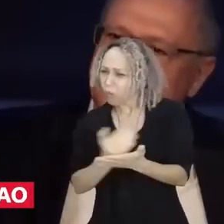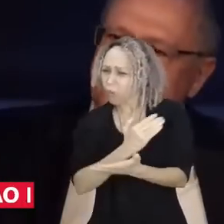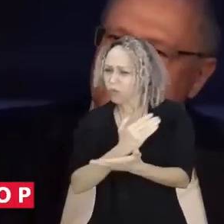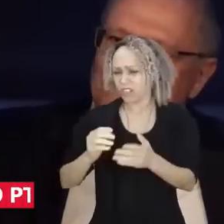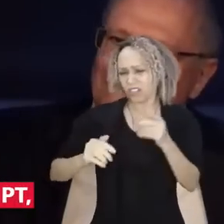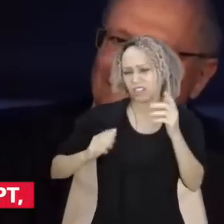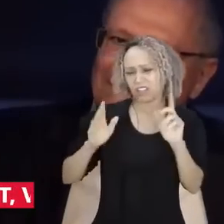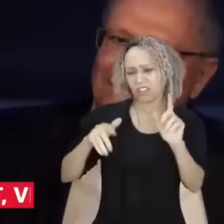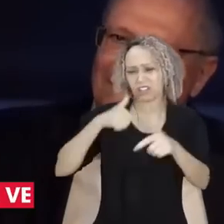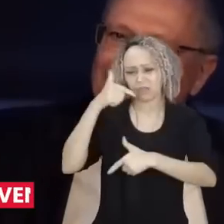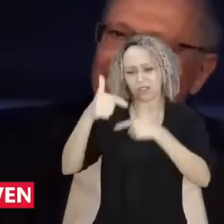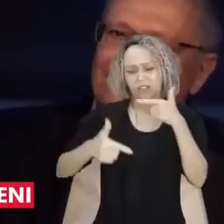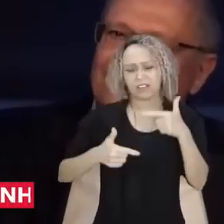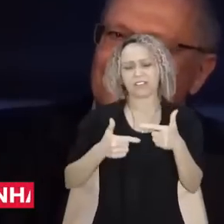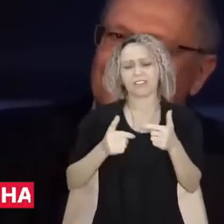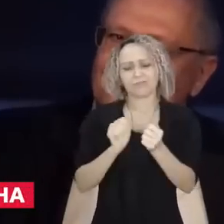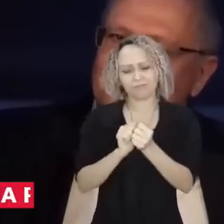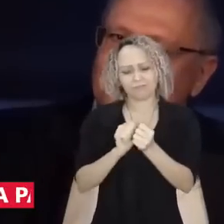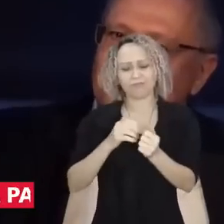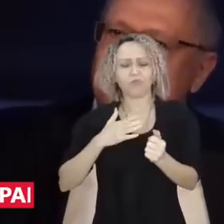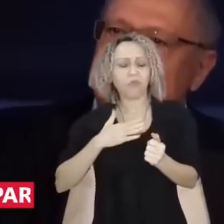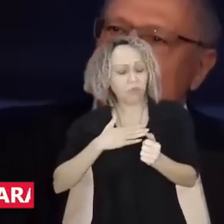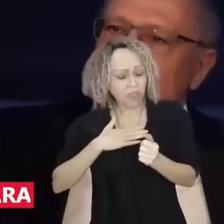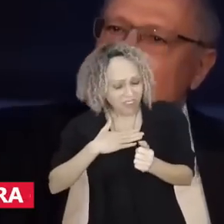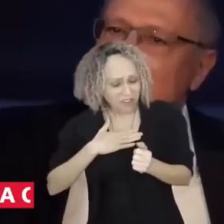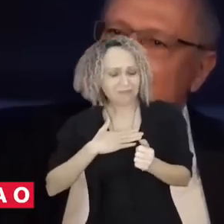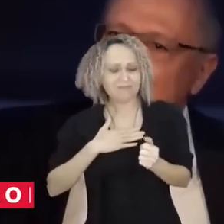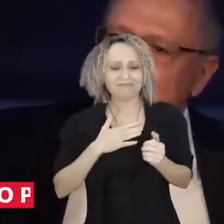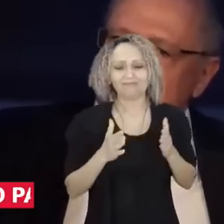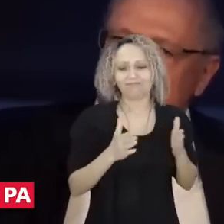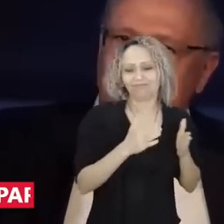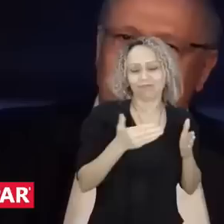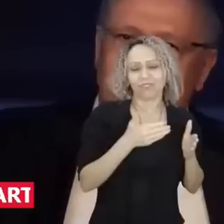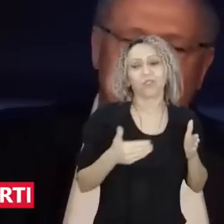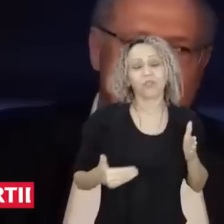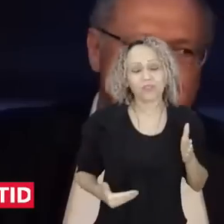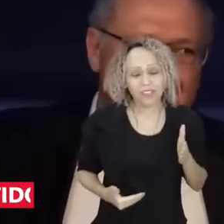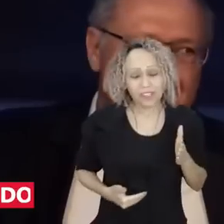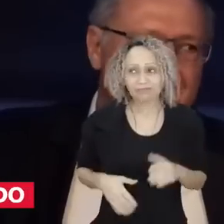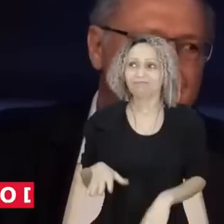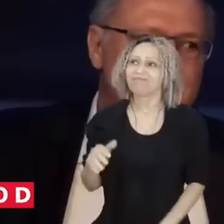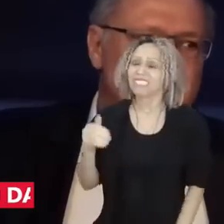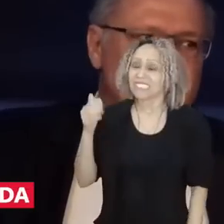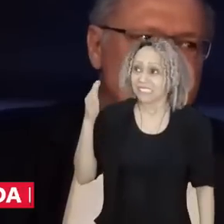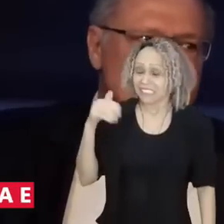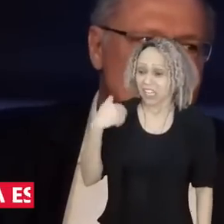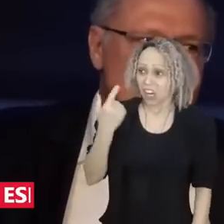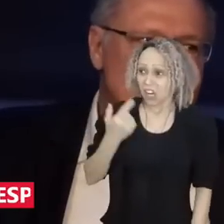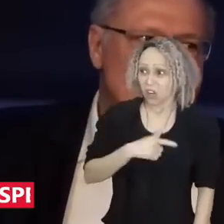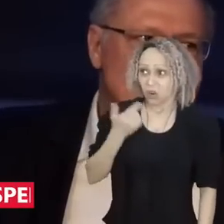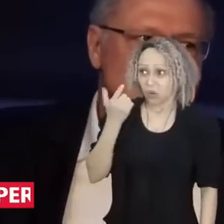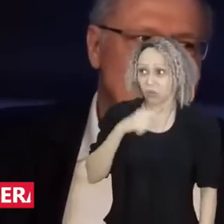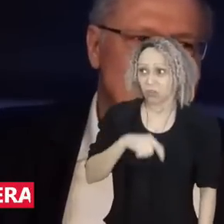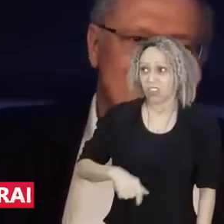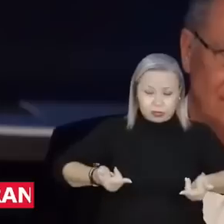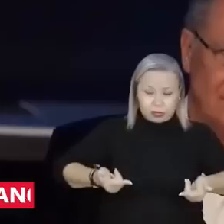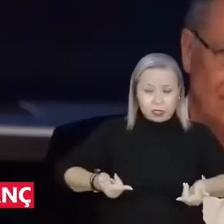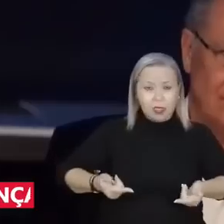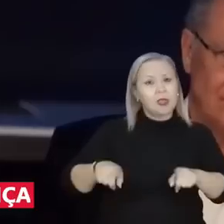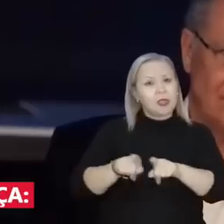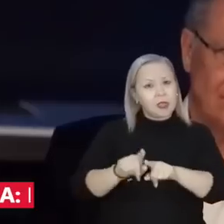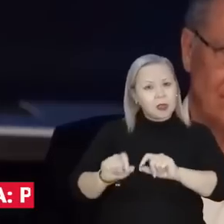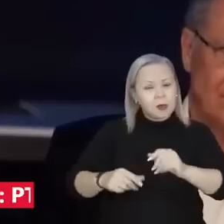teremos uma radiografia perfeita do estrago que foi feito nesse país.